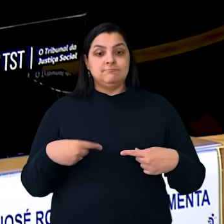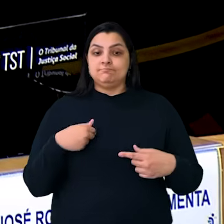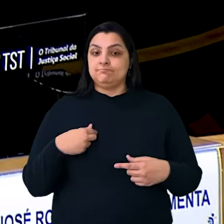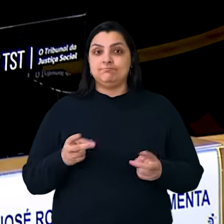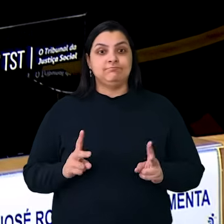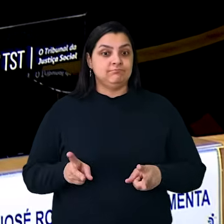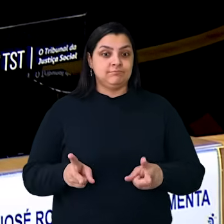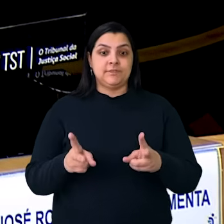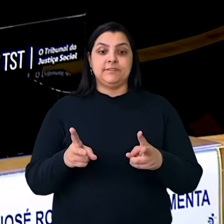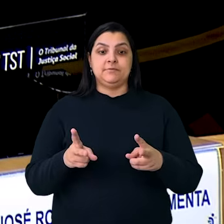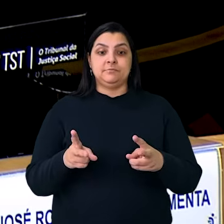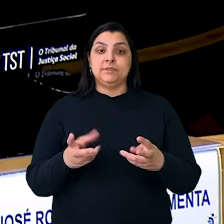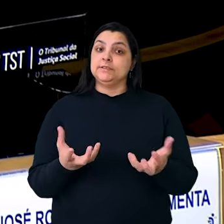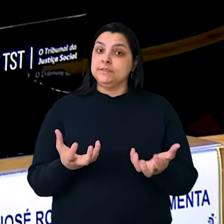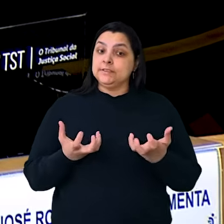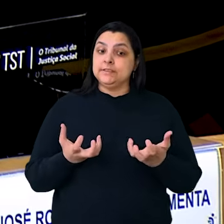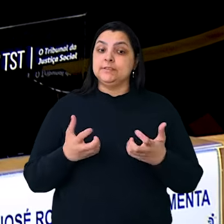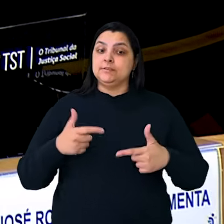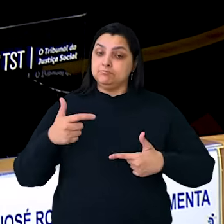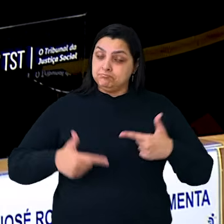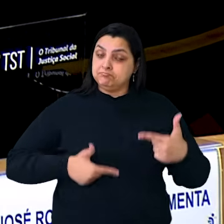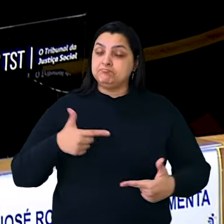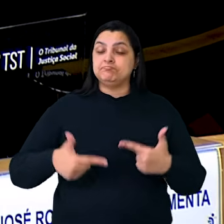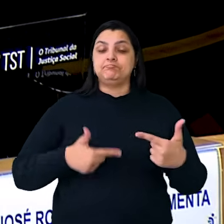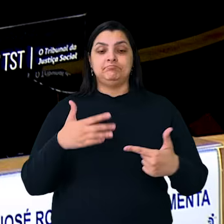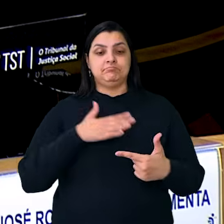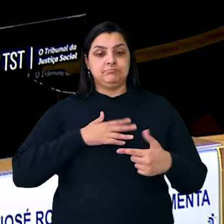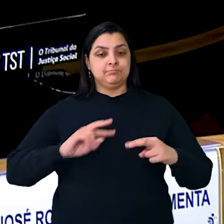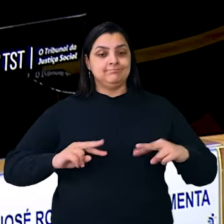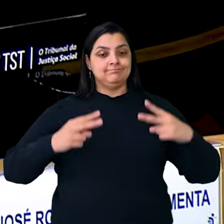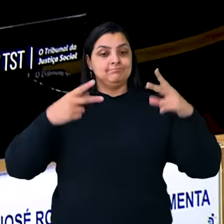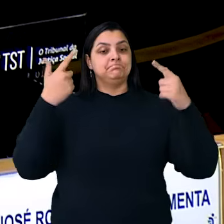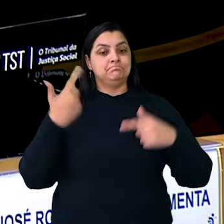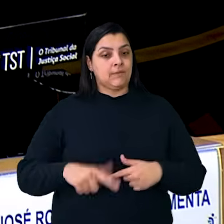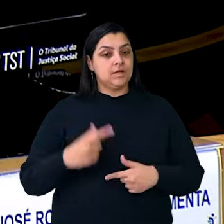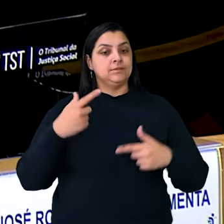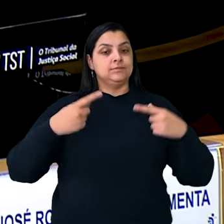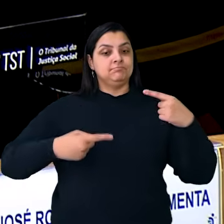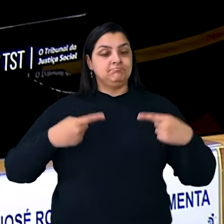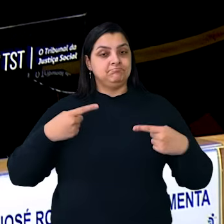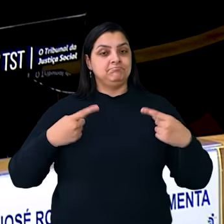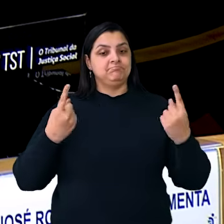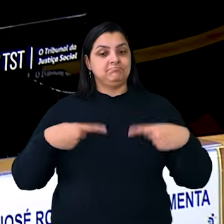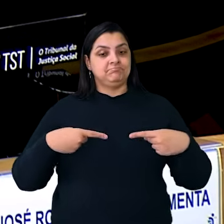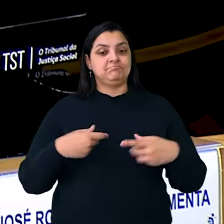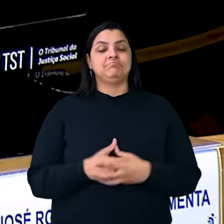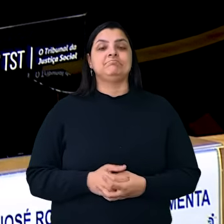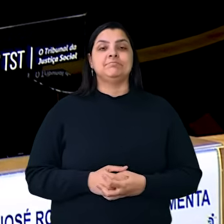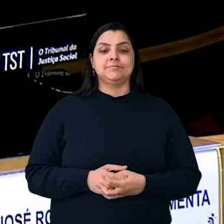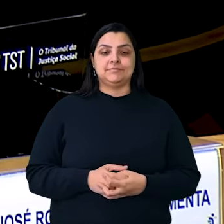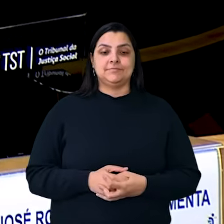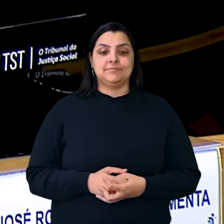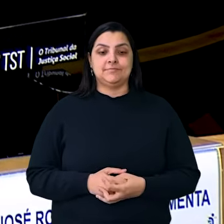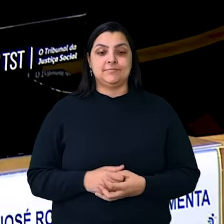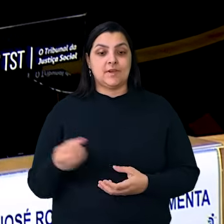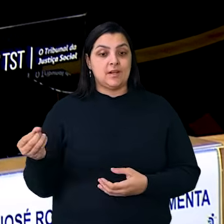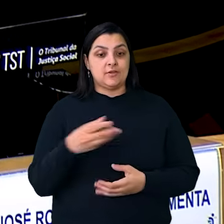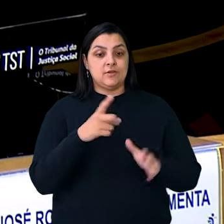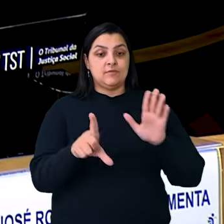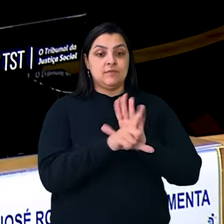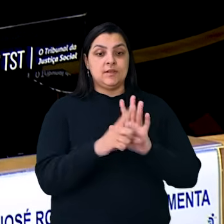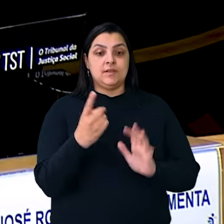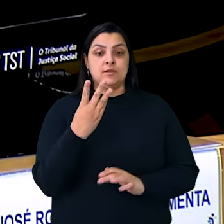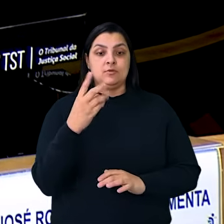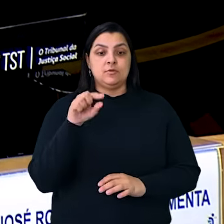que eu sempre procurei enfrentar na minha carreira. É mais um desafio, principalmente depois da nova